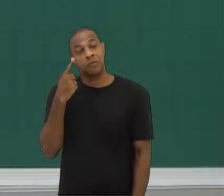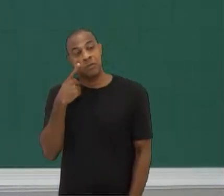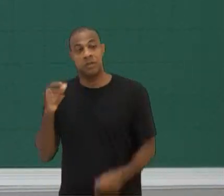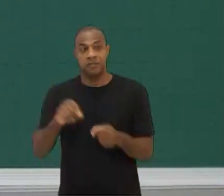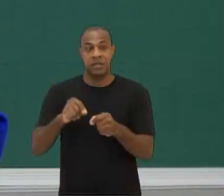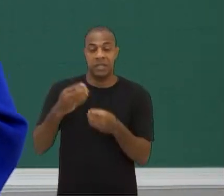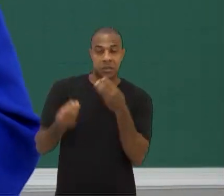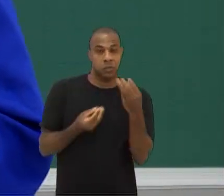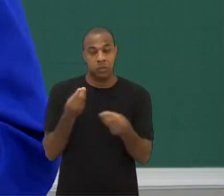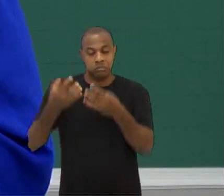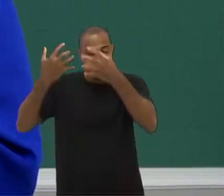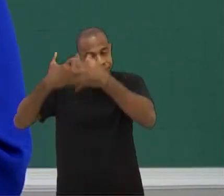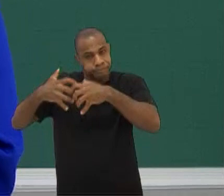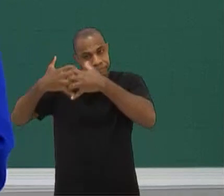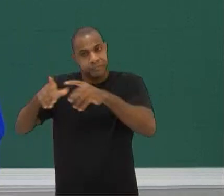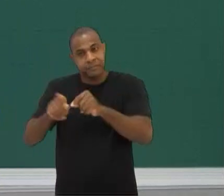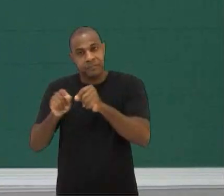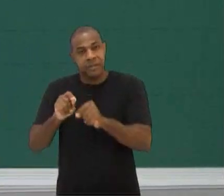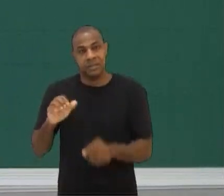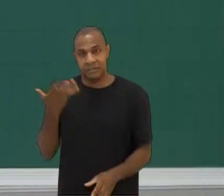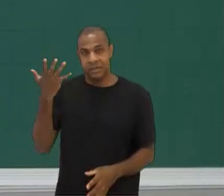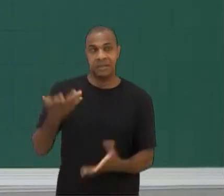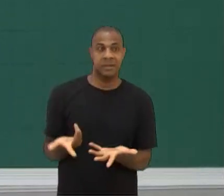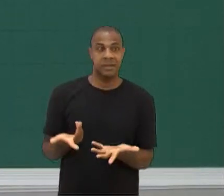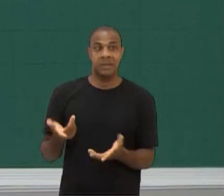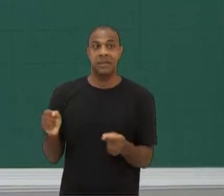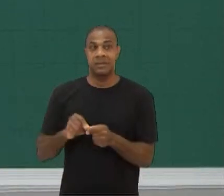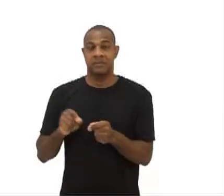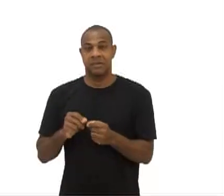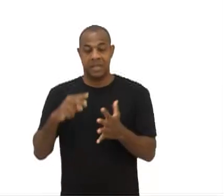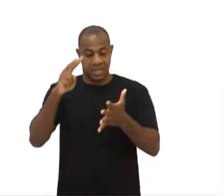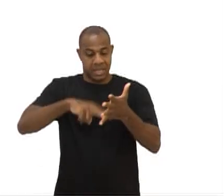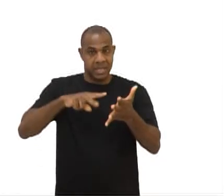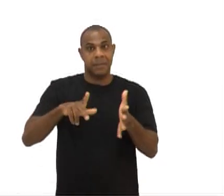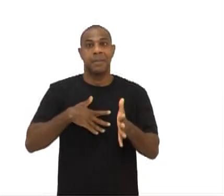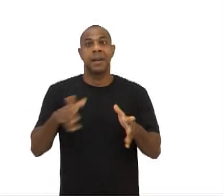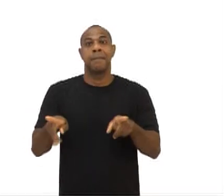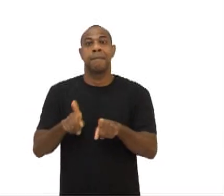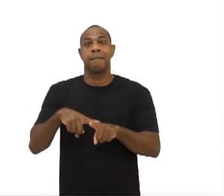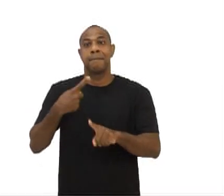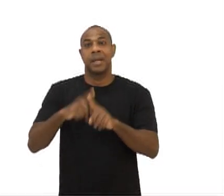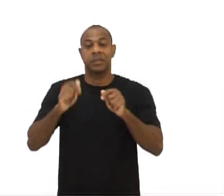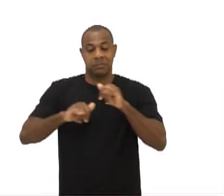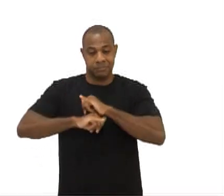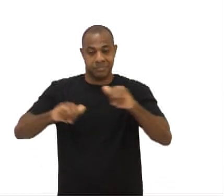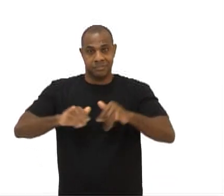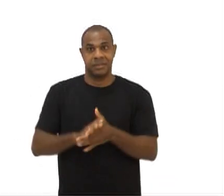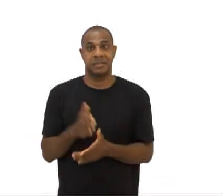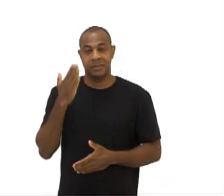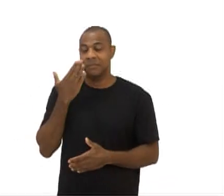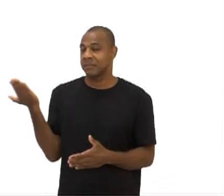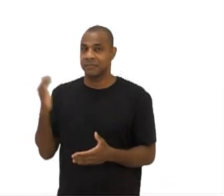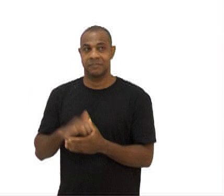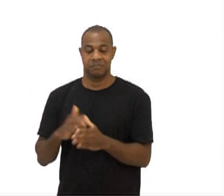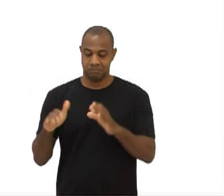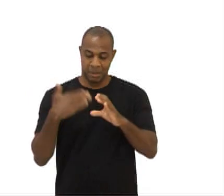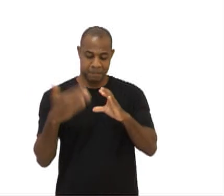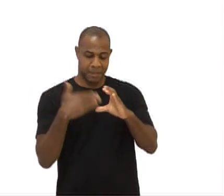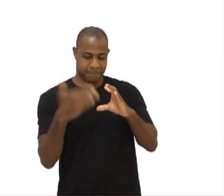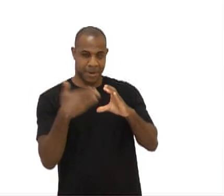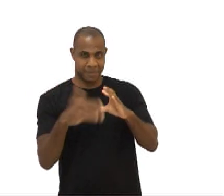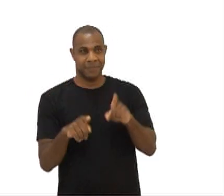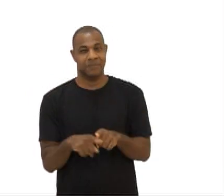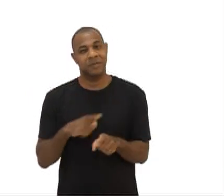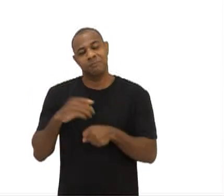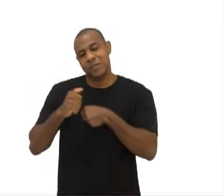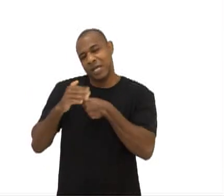tentando, quebrando a cabeça e tentando resolver, a gente vai ler mais uns recadinhos aqui que vocês estão com tanto